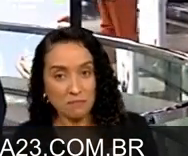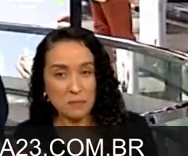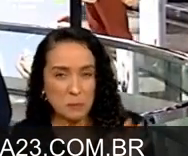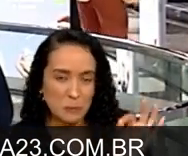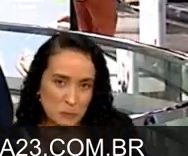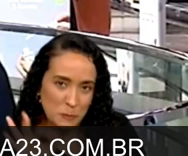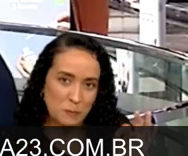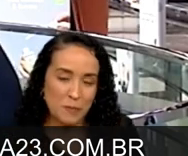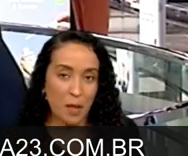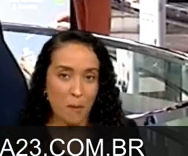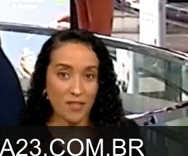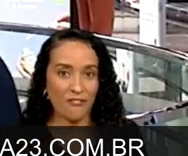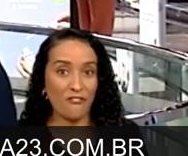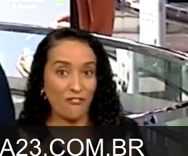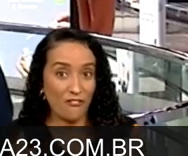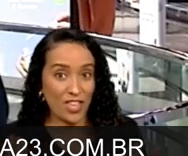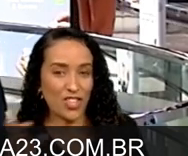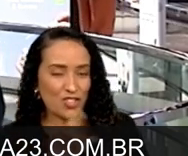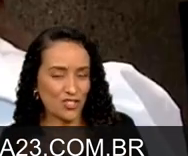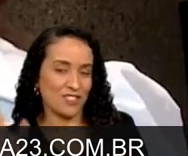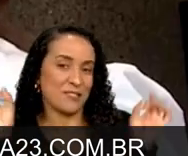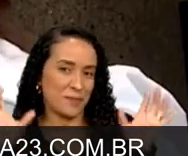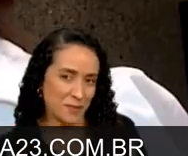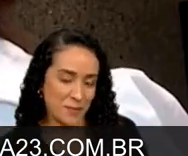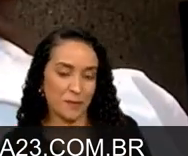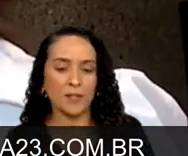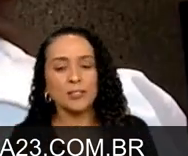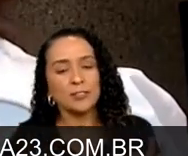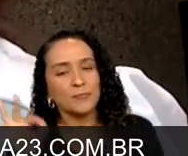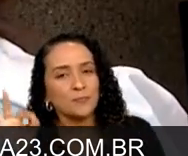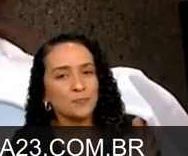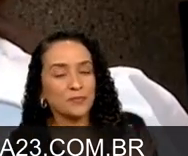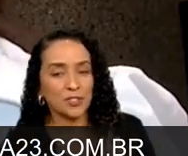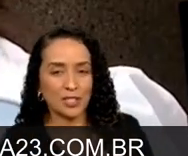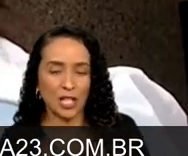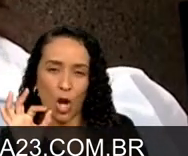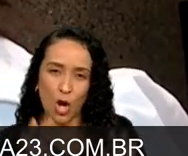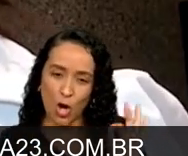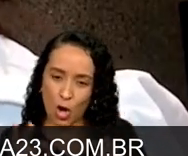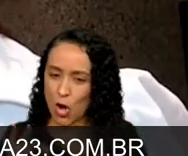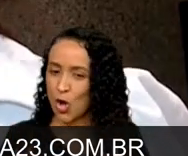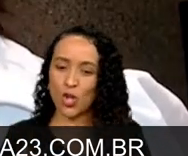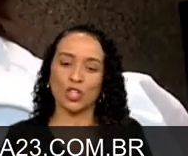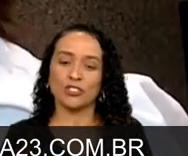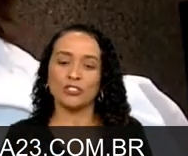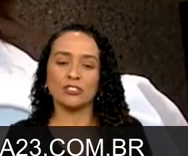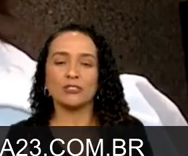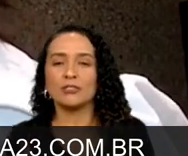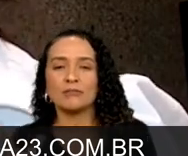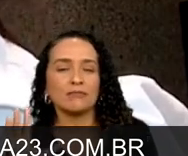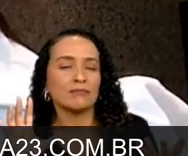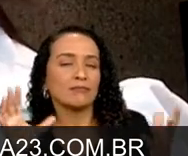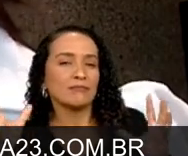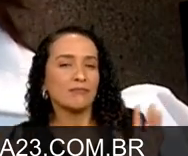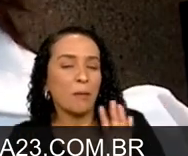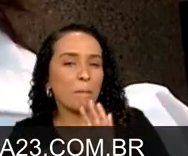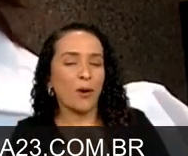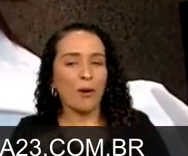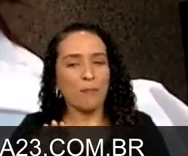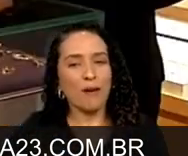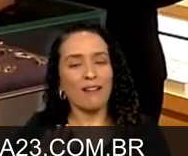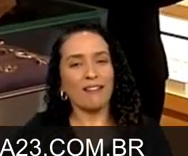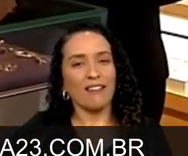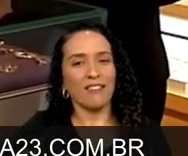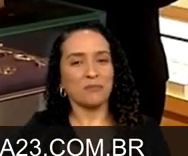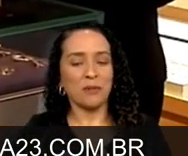preparando para aumentar as vendas nessa data especial. Nós preparamos a nossa loja, né, toda climatizada para esse